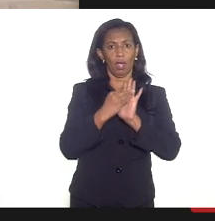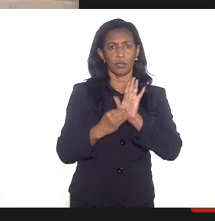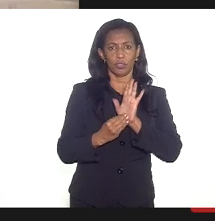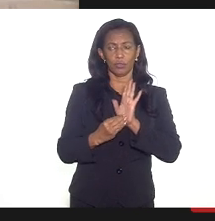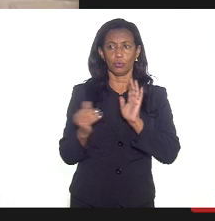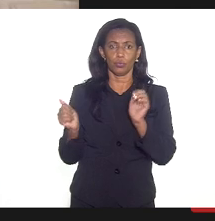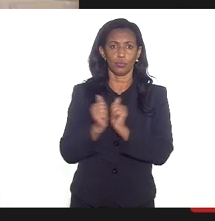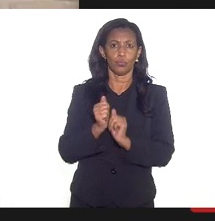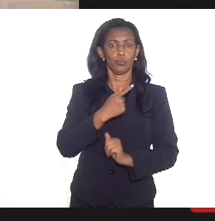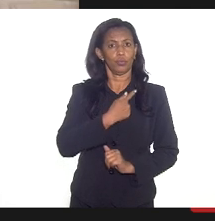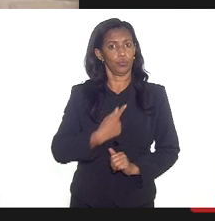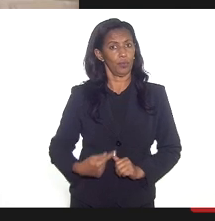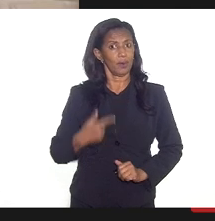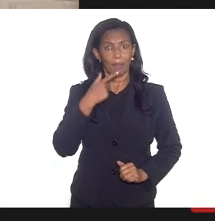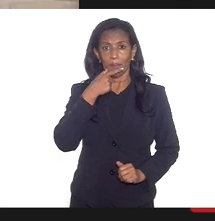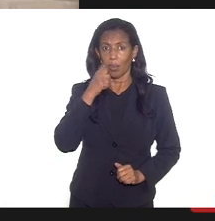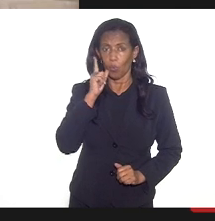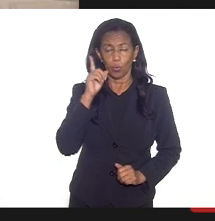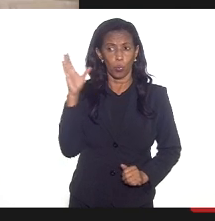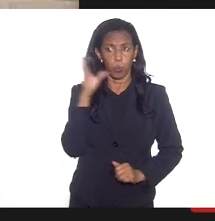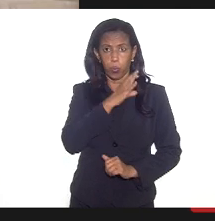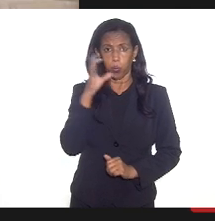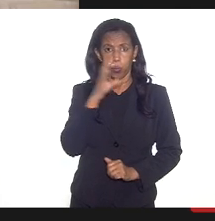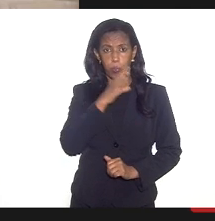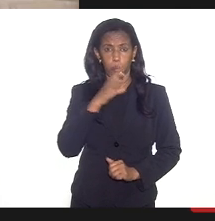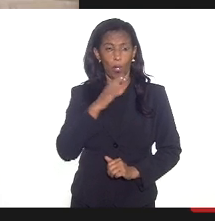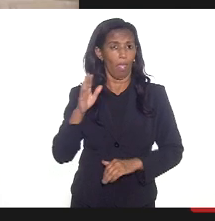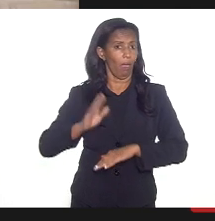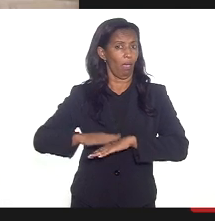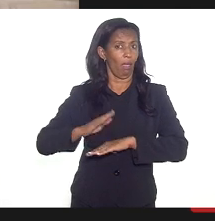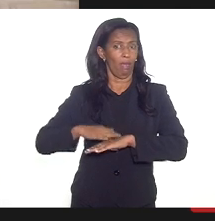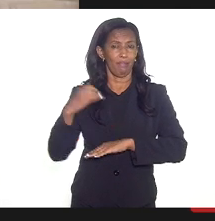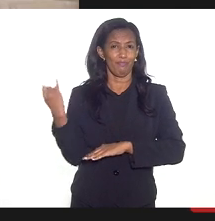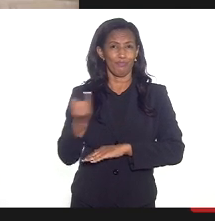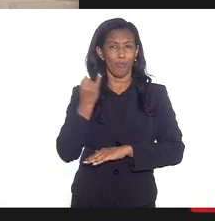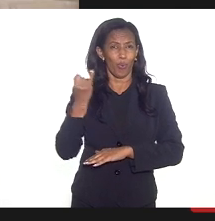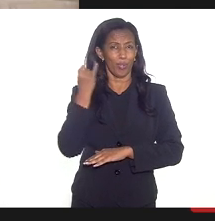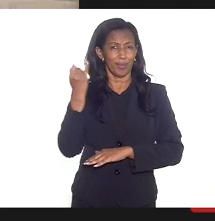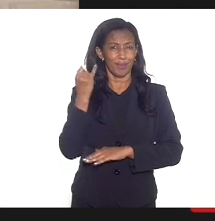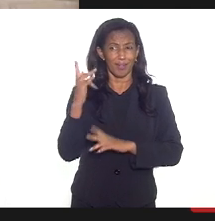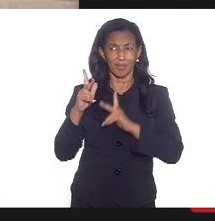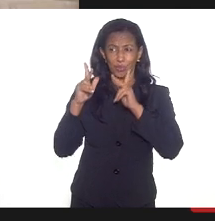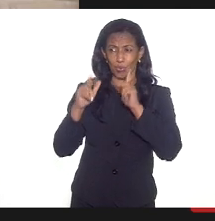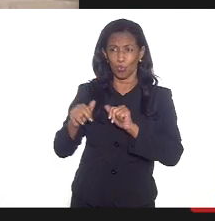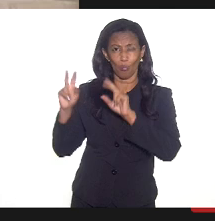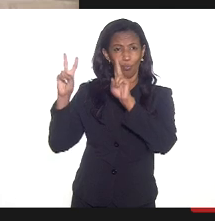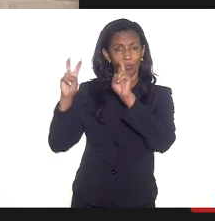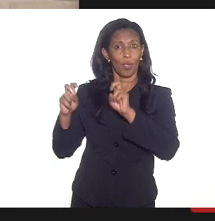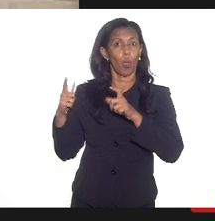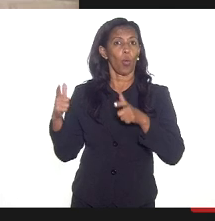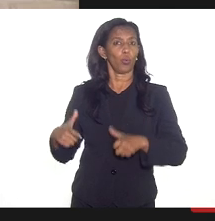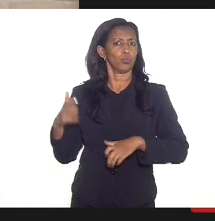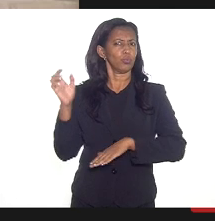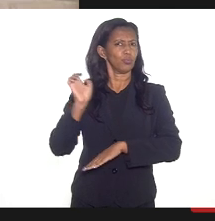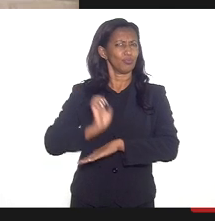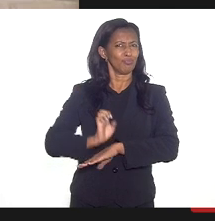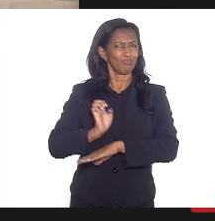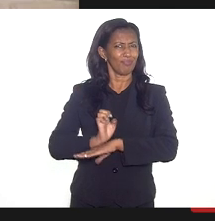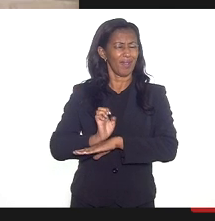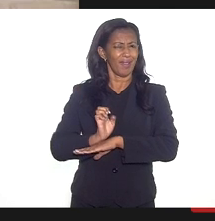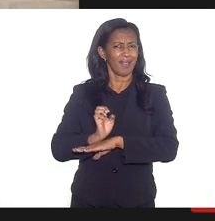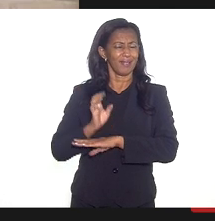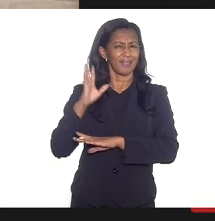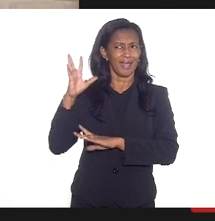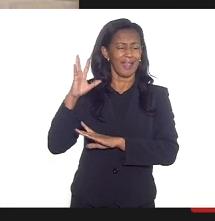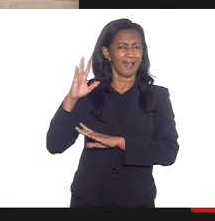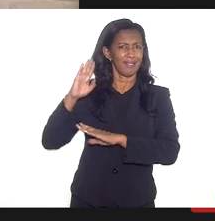governador, que é para ontem. Não existe pauta tão importante quanto essa, onde o nosso Estado está